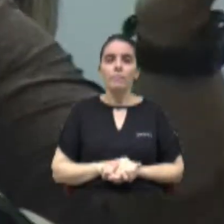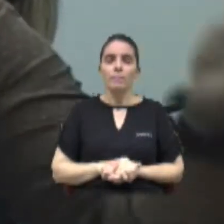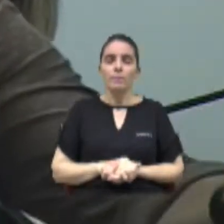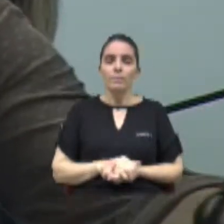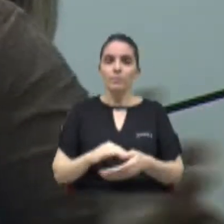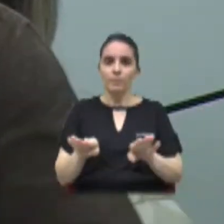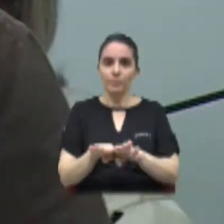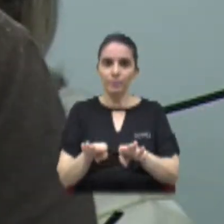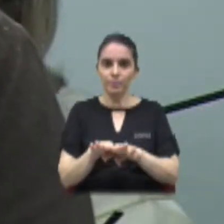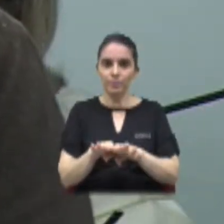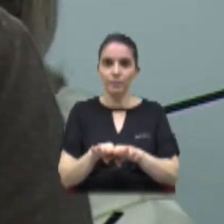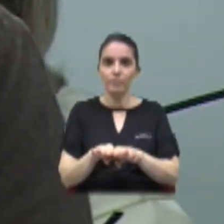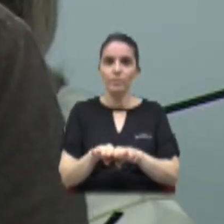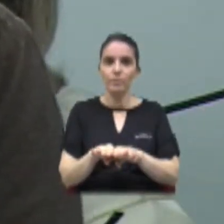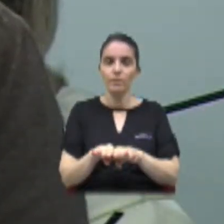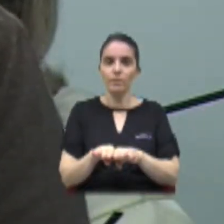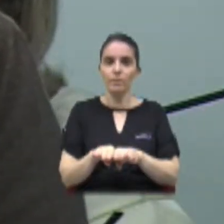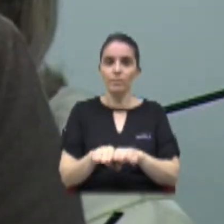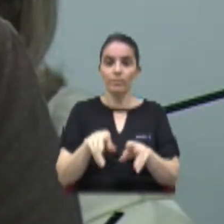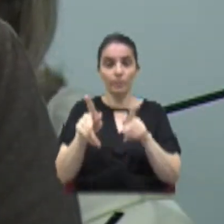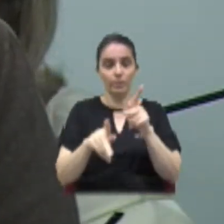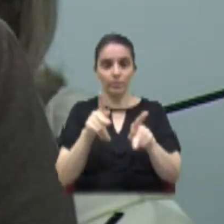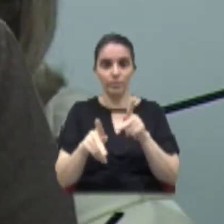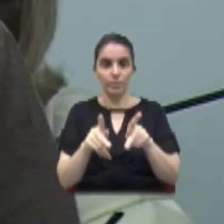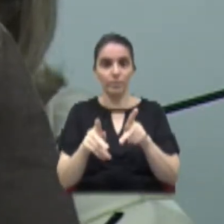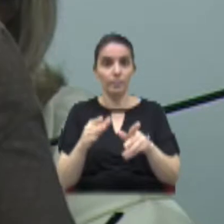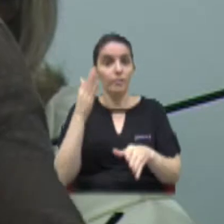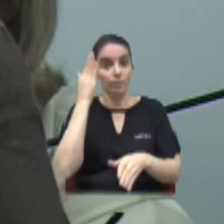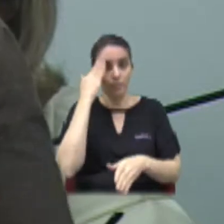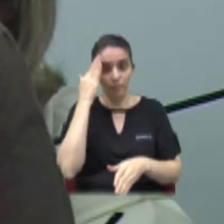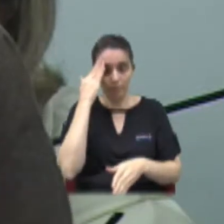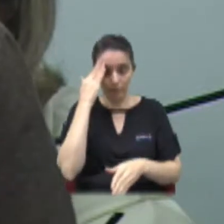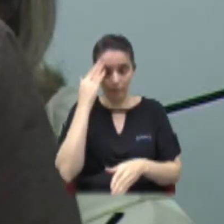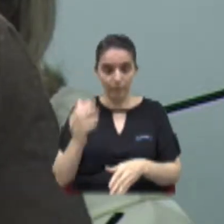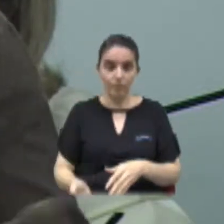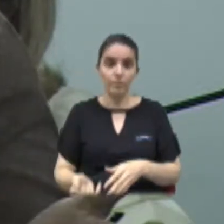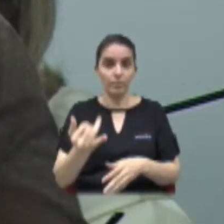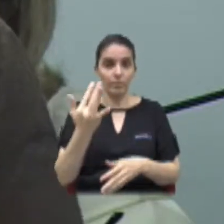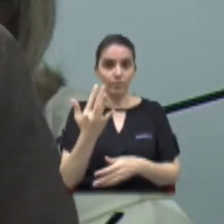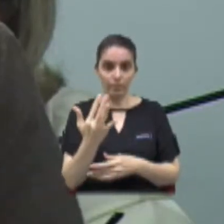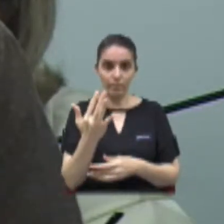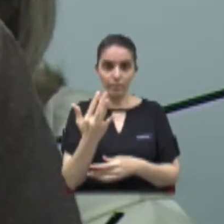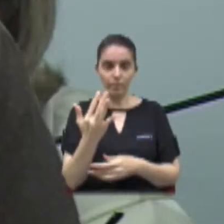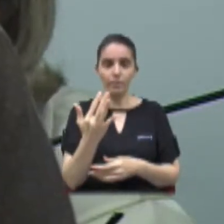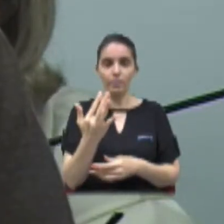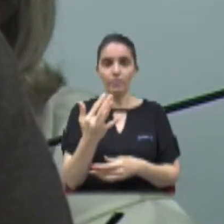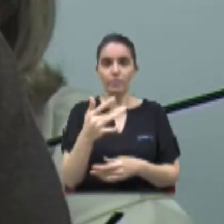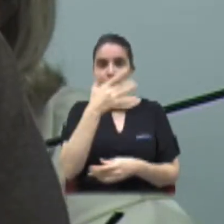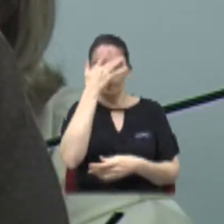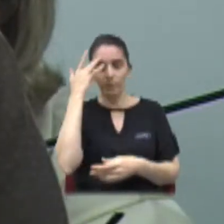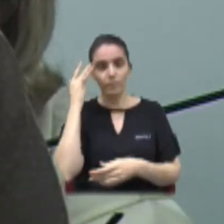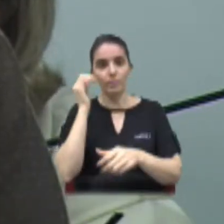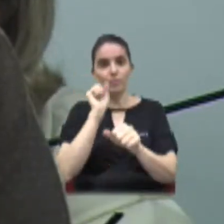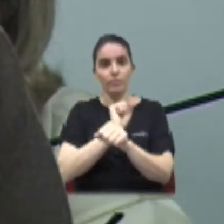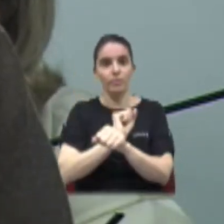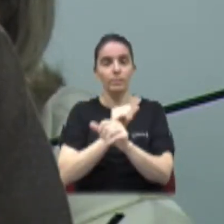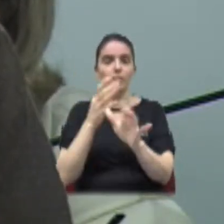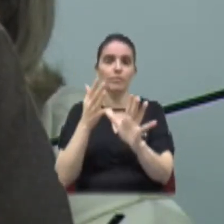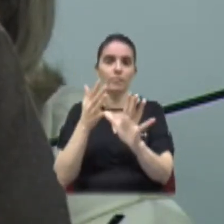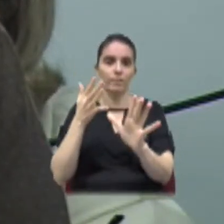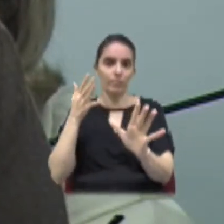nós começamos com um número, né, de 4, depois foi para 5, depois foi para 6, terminamos com 7 mil,